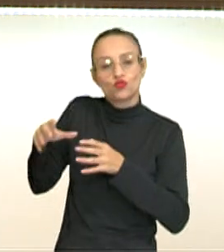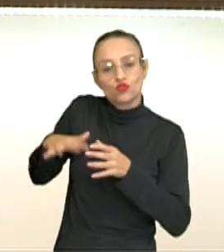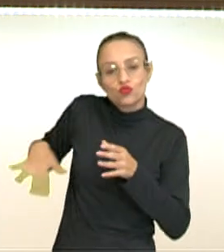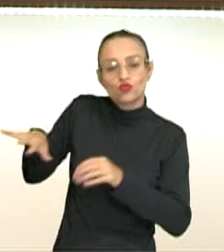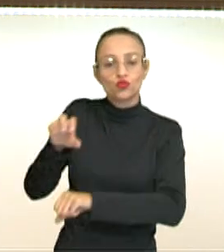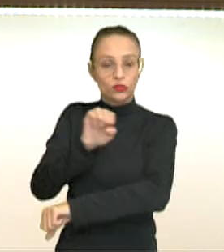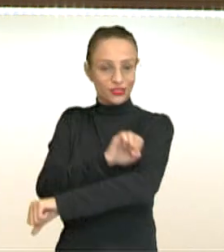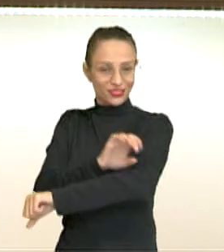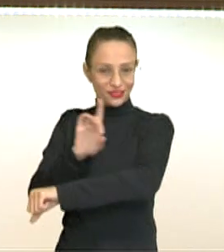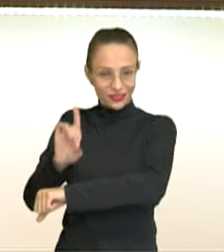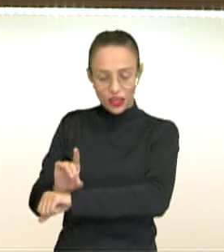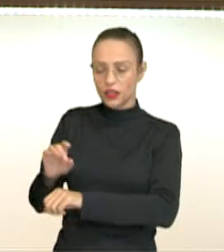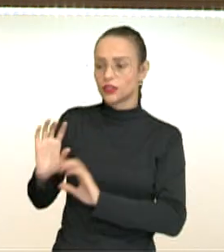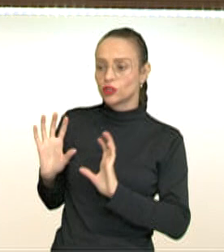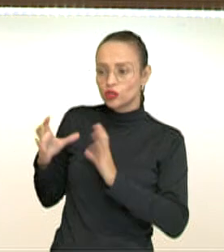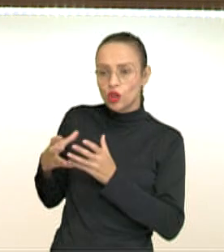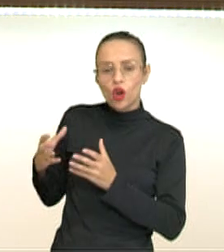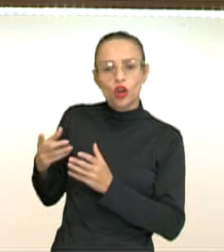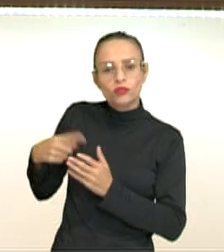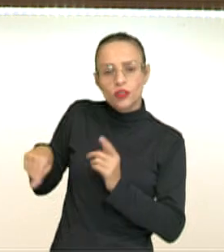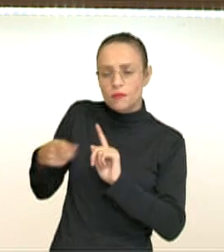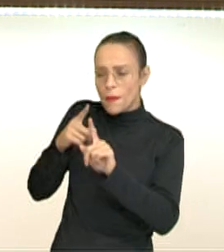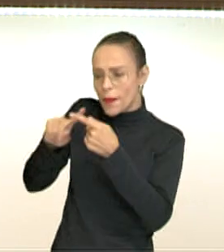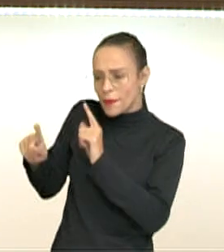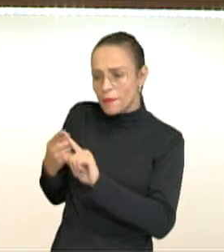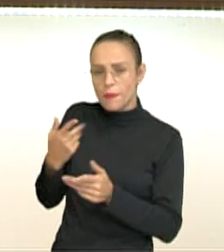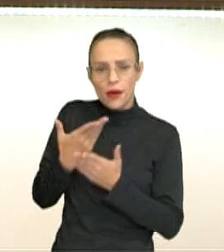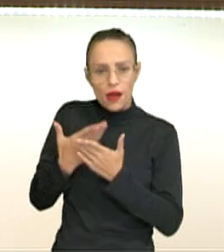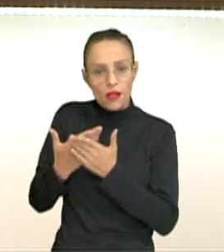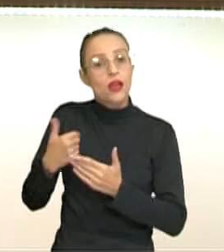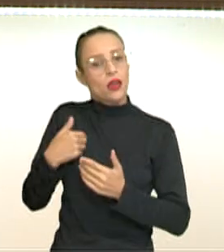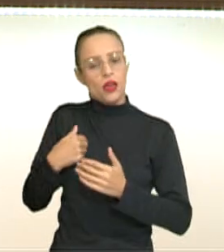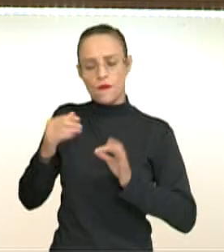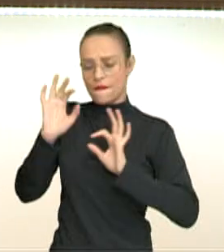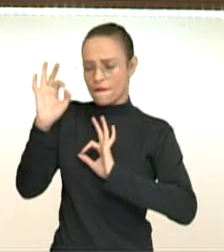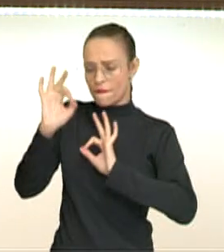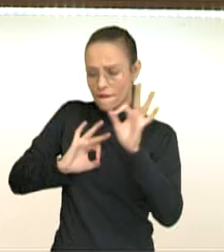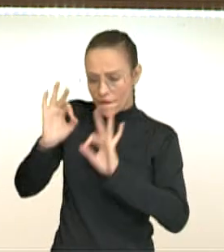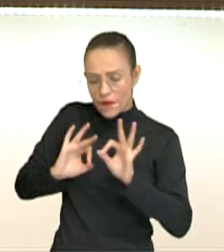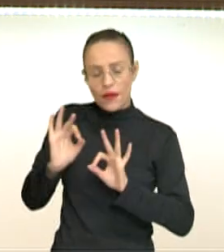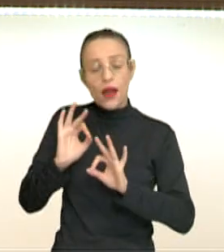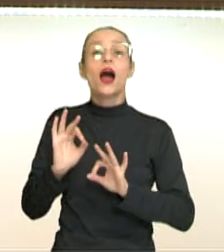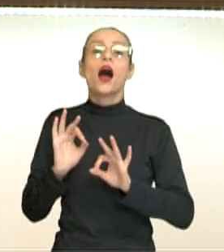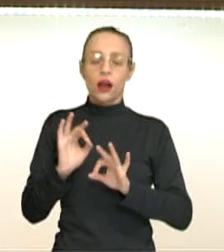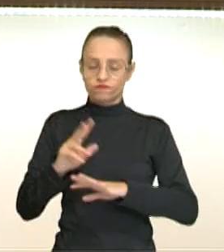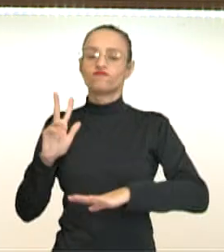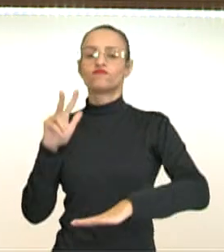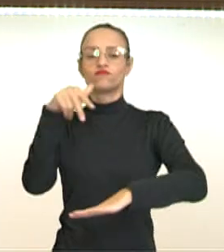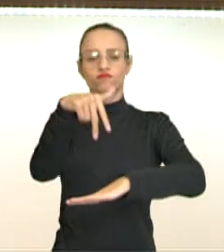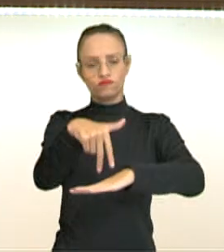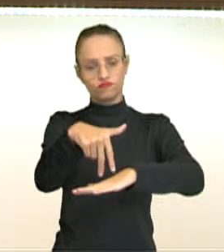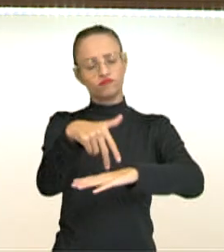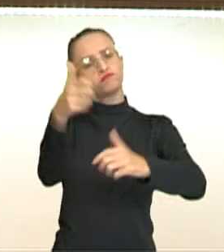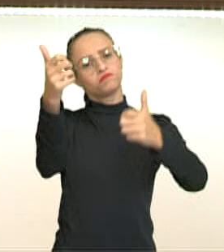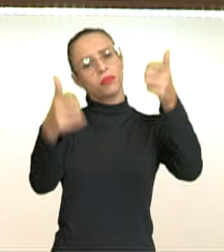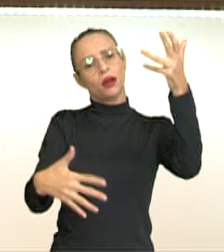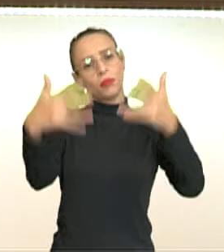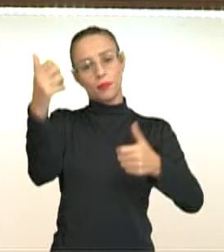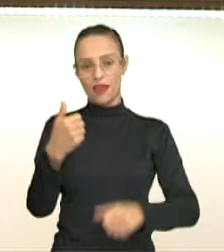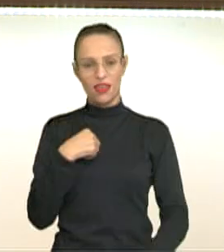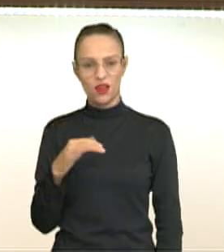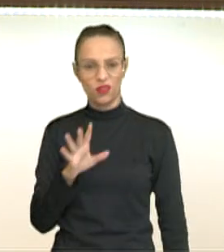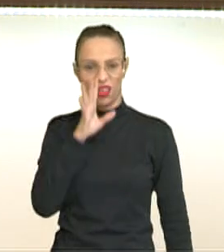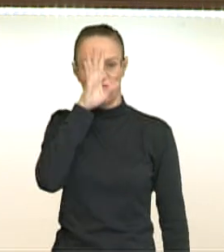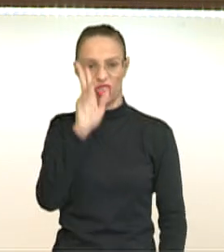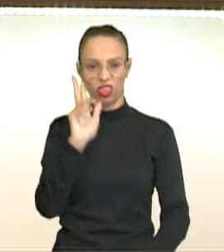a Secretaria de Educação uma aula para vocês, eu me preparei e agora estou aqui falando. Então, eu não